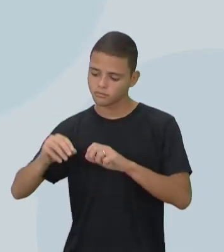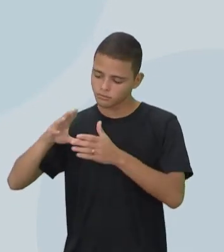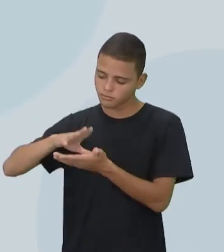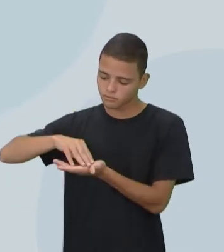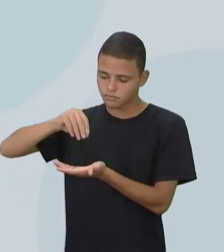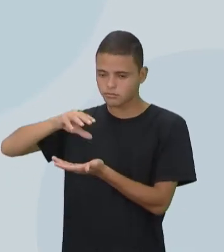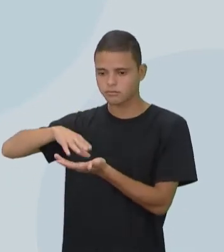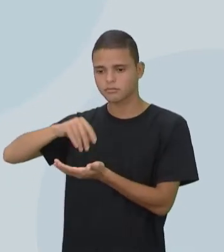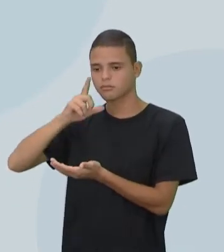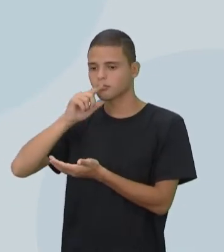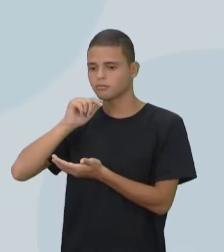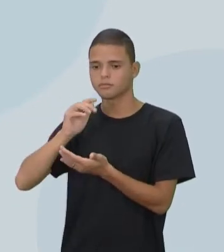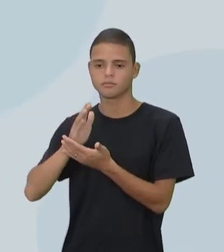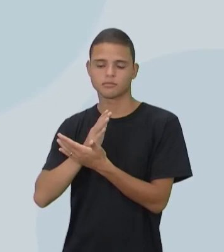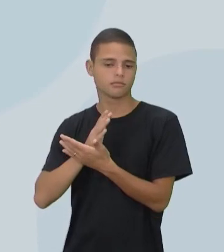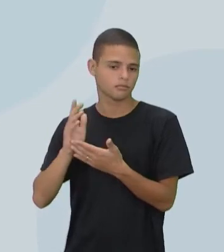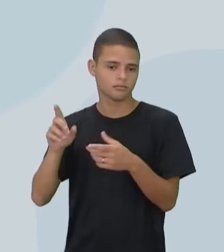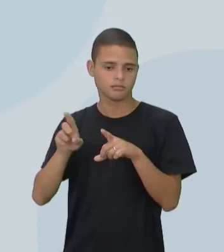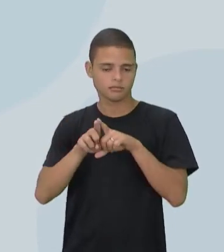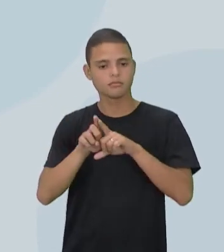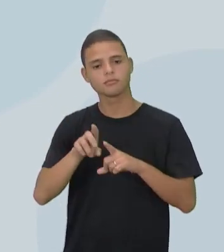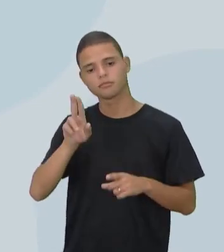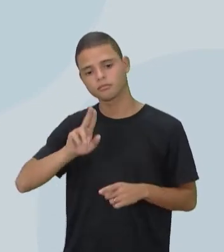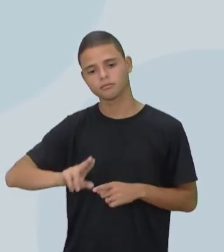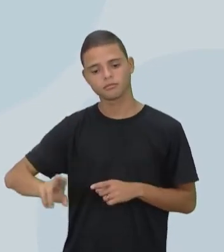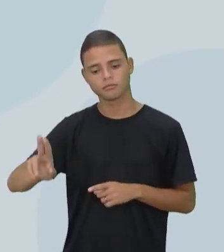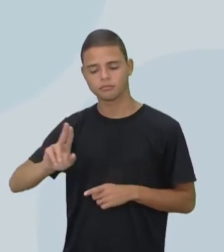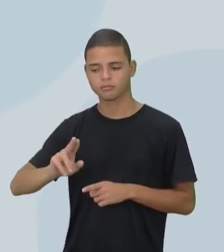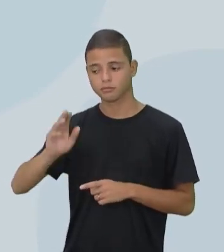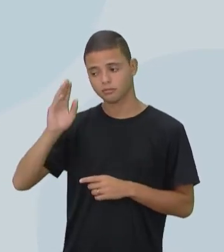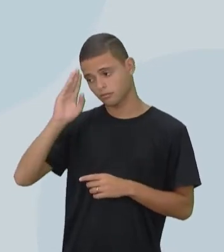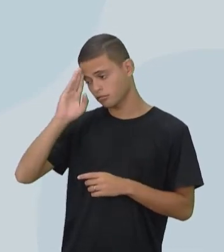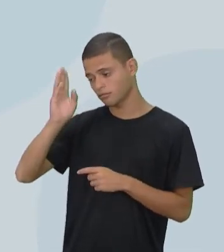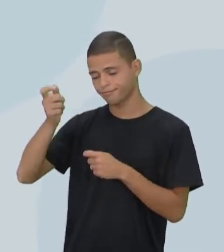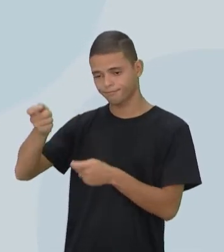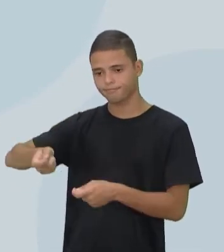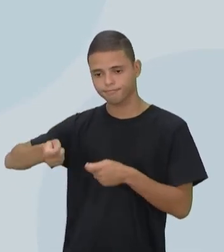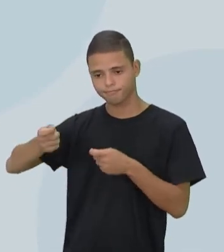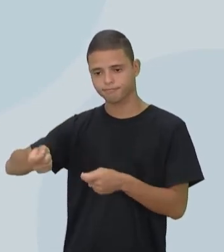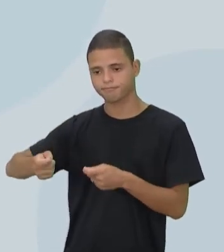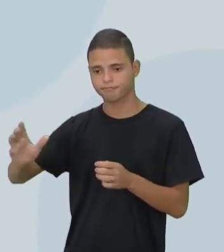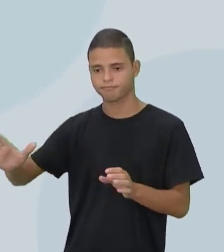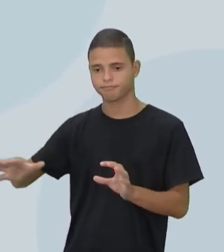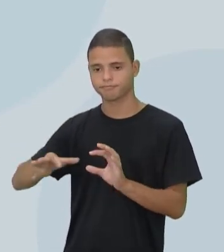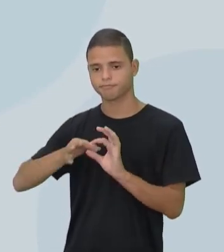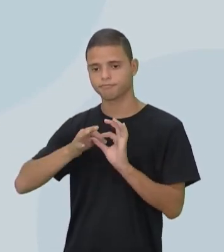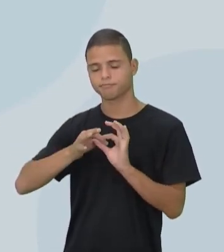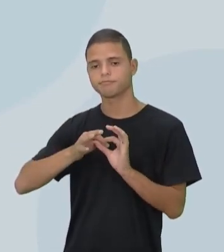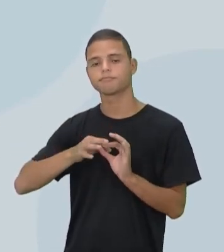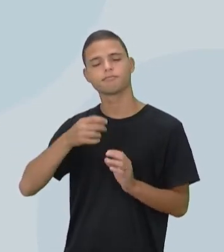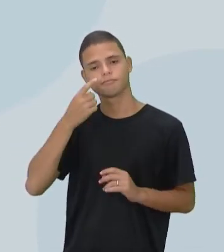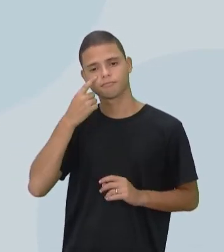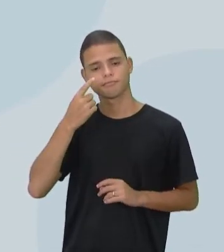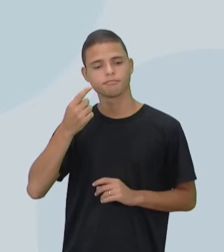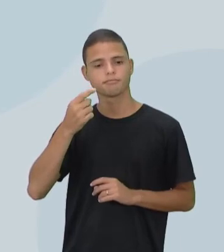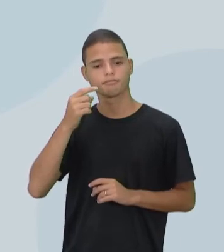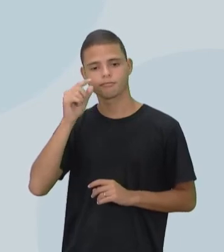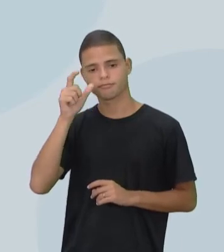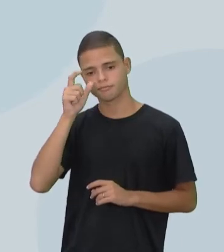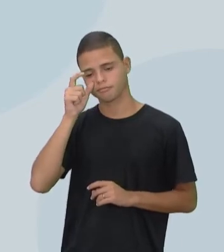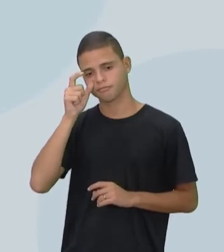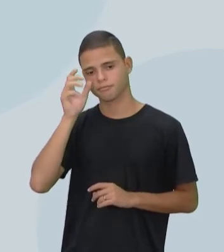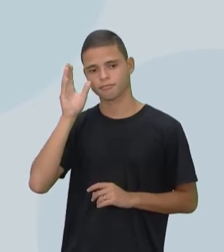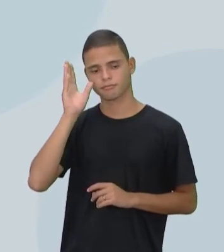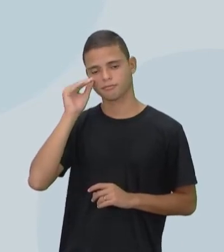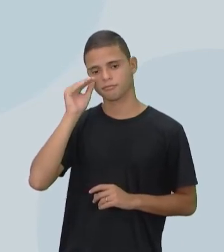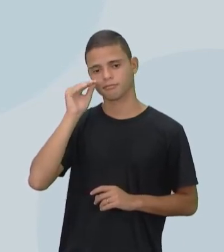e também, em algumas situações, diretamente também com o cimento, para aumentar a liga. Olha que curioso, agora meu pitaco de